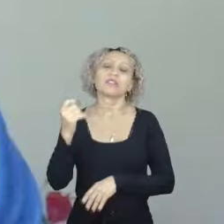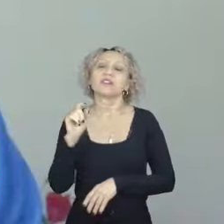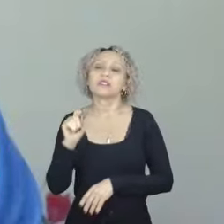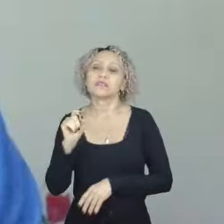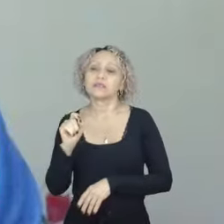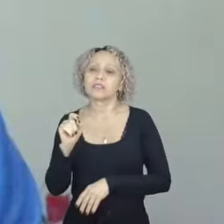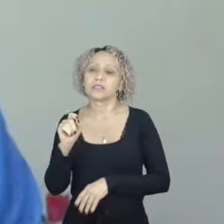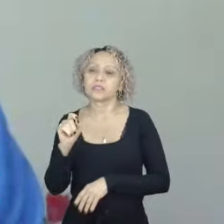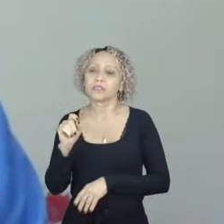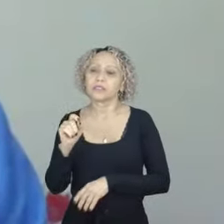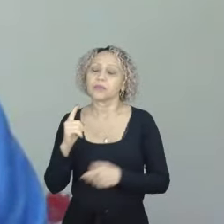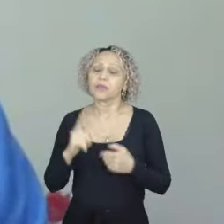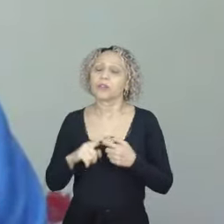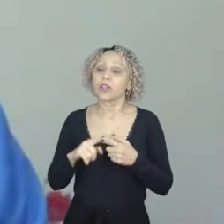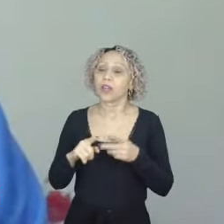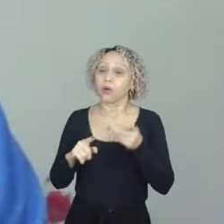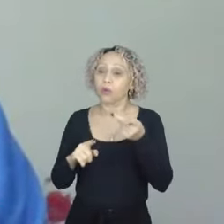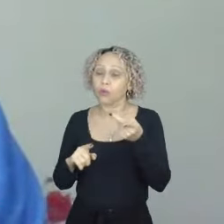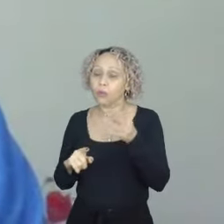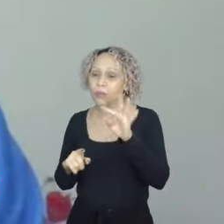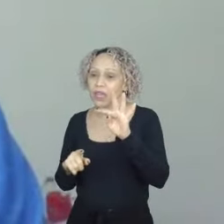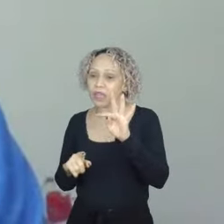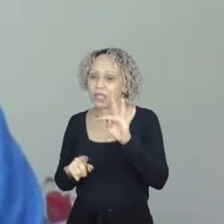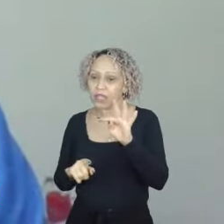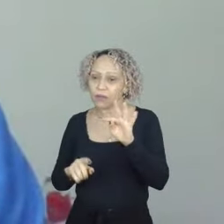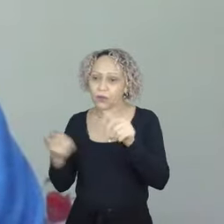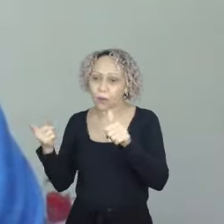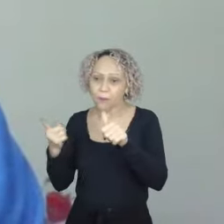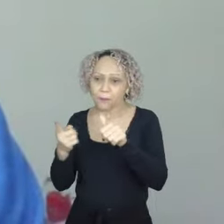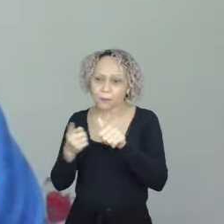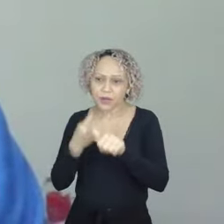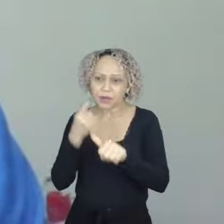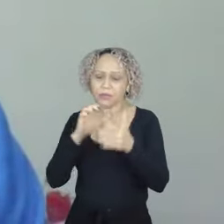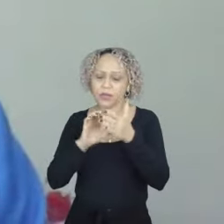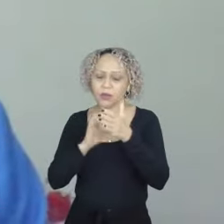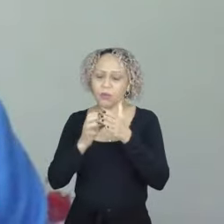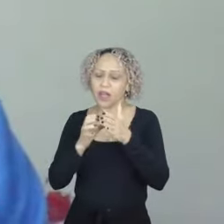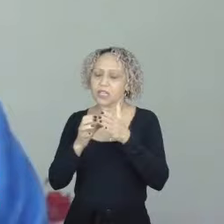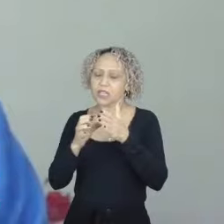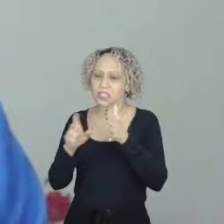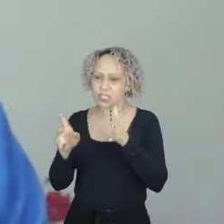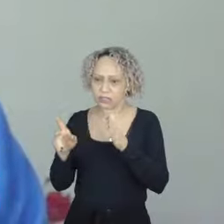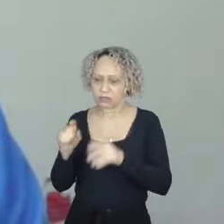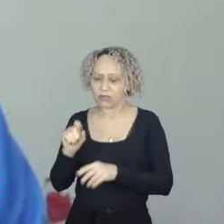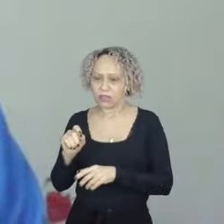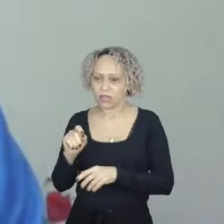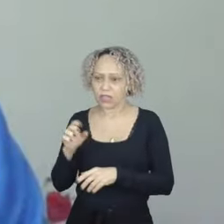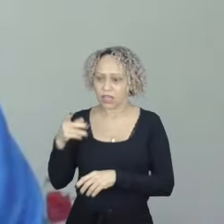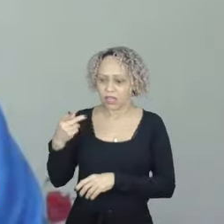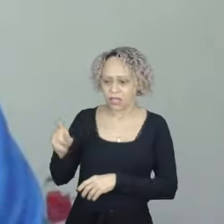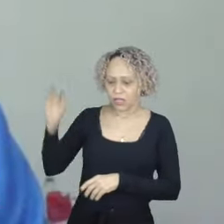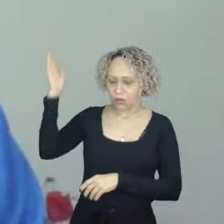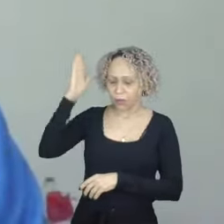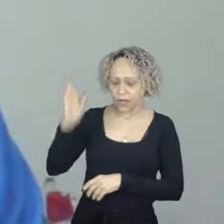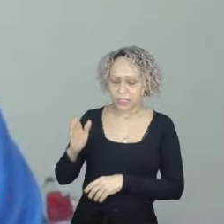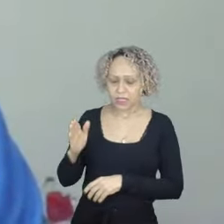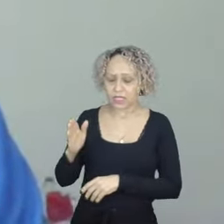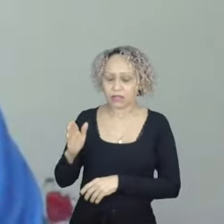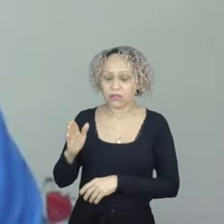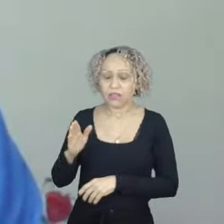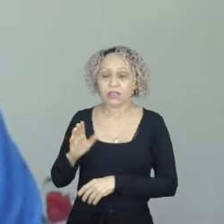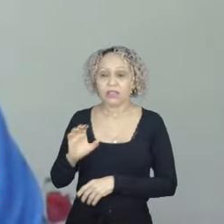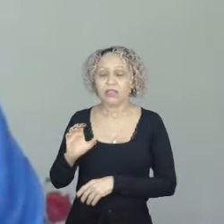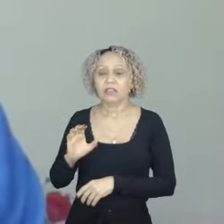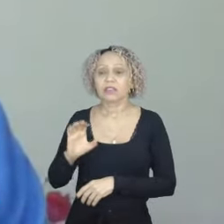a definir uma comissão de heteroidentificação semelhante à que nós temos nas